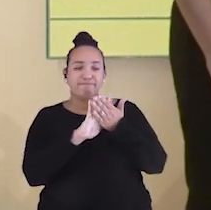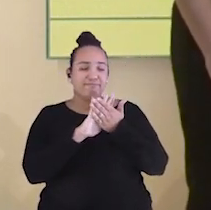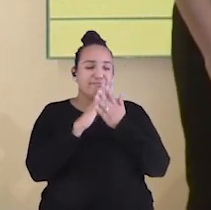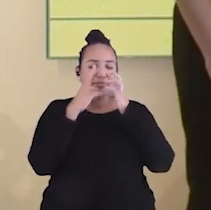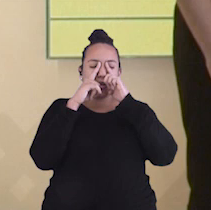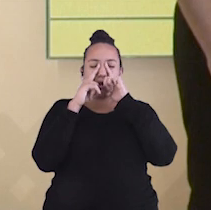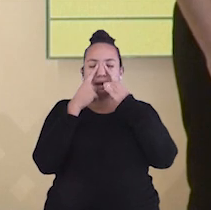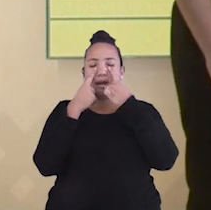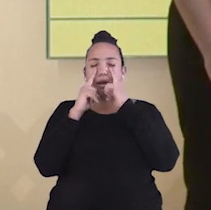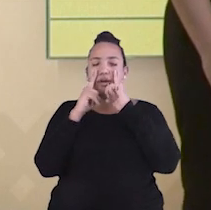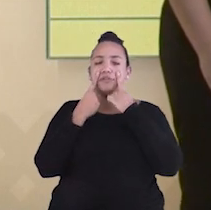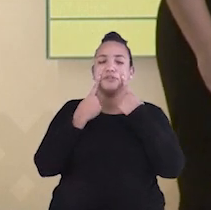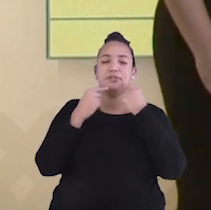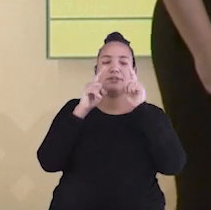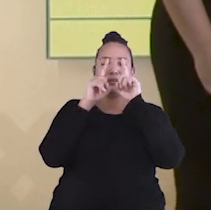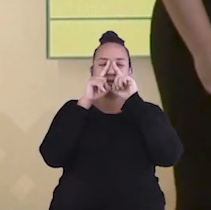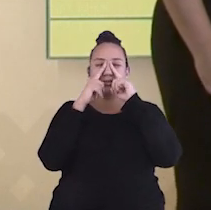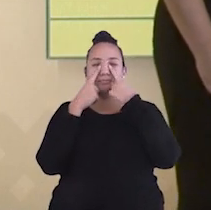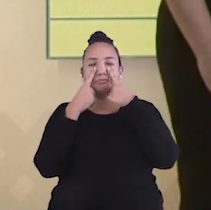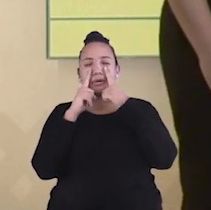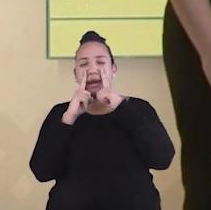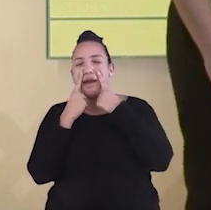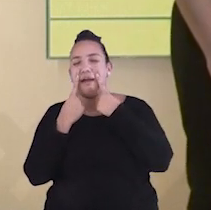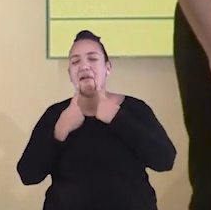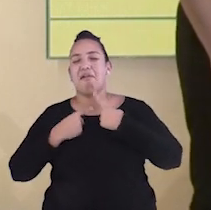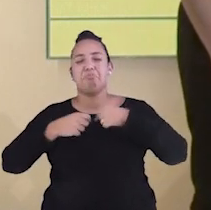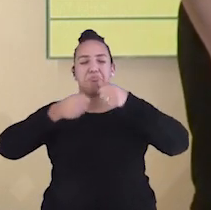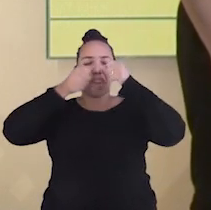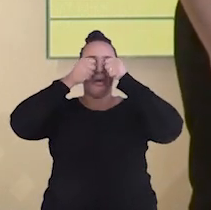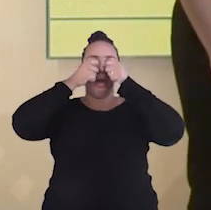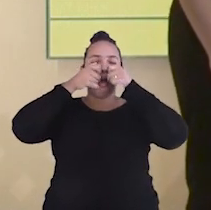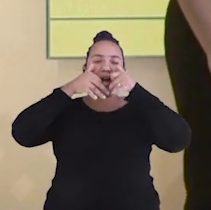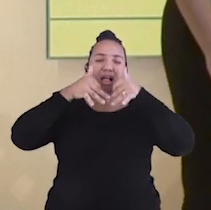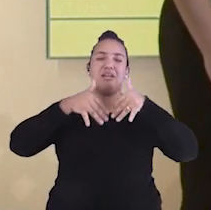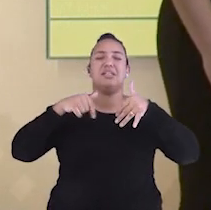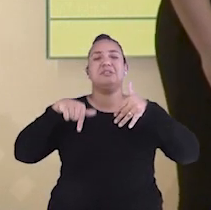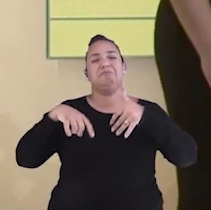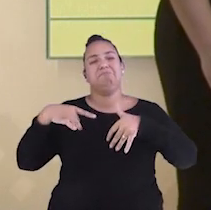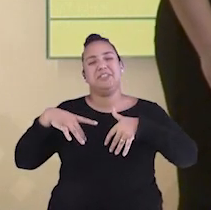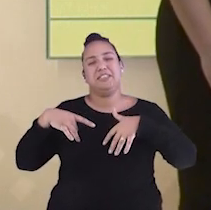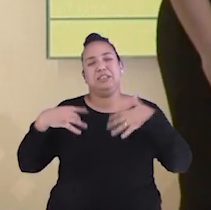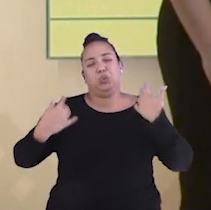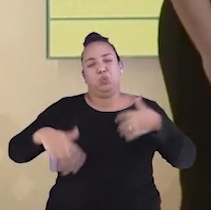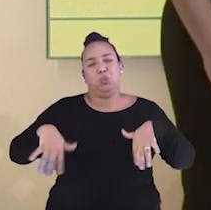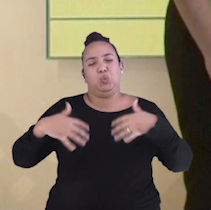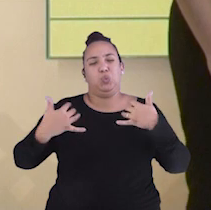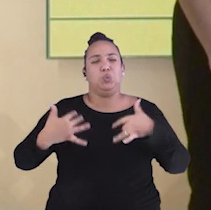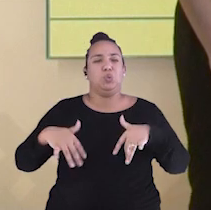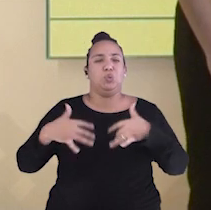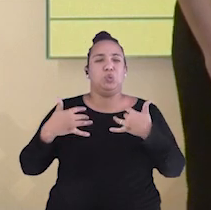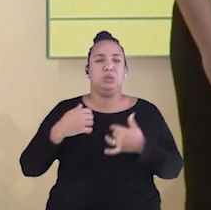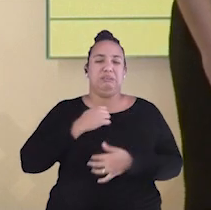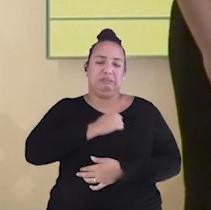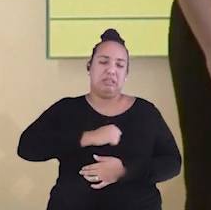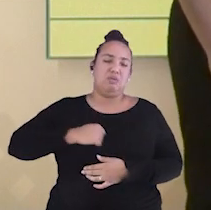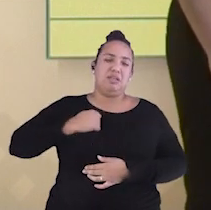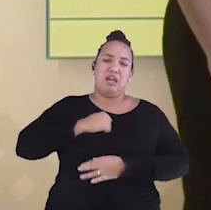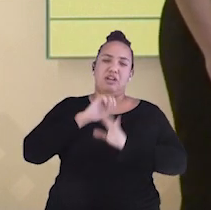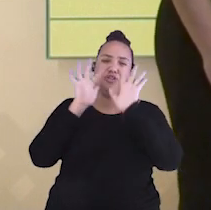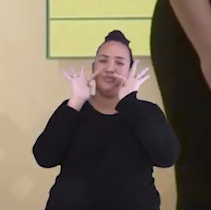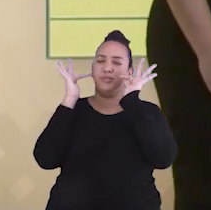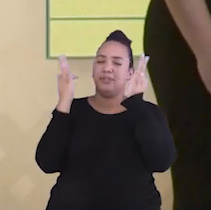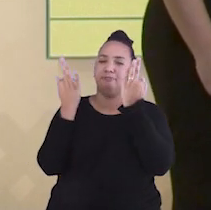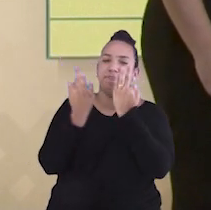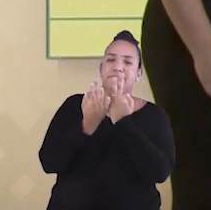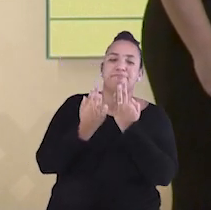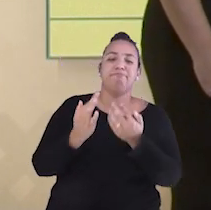Choravam, choravam, choravam muito, sentindo medo, saudades de casa, das suas